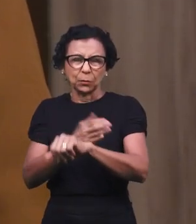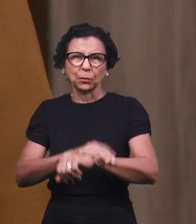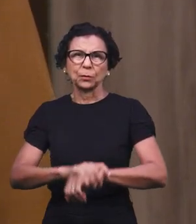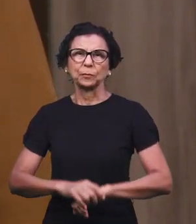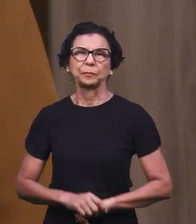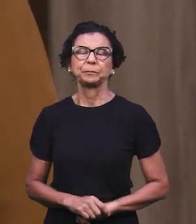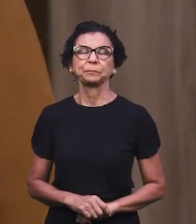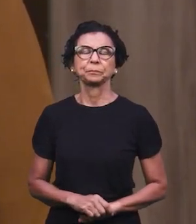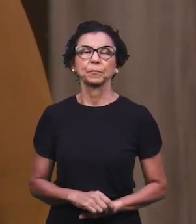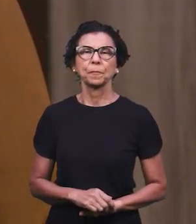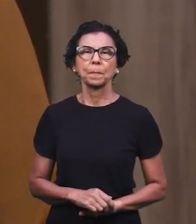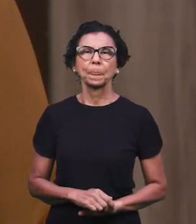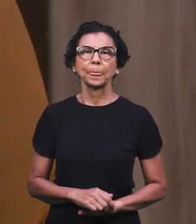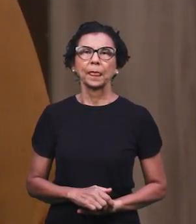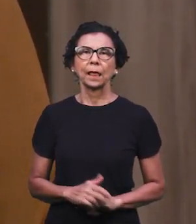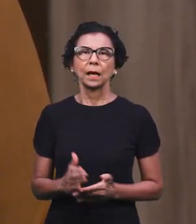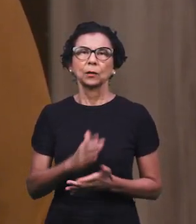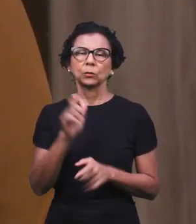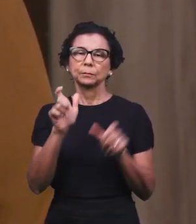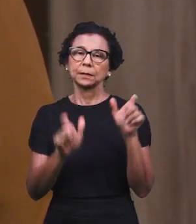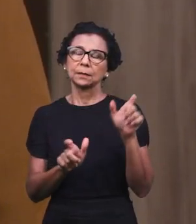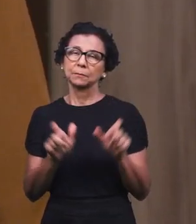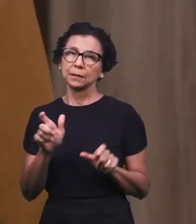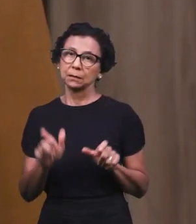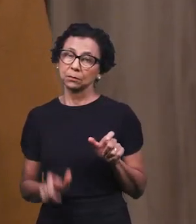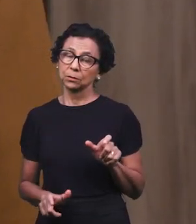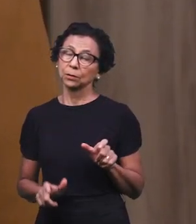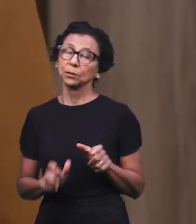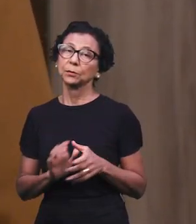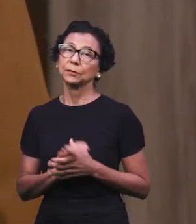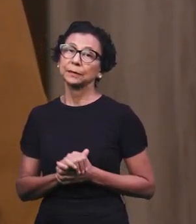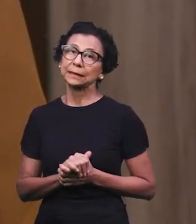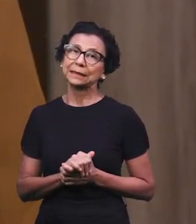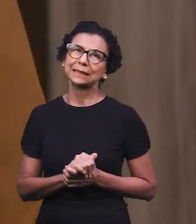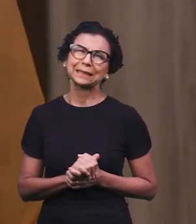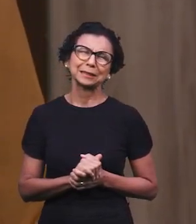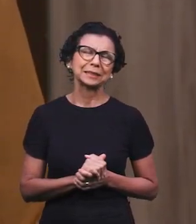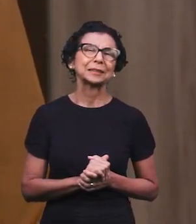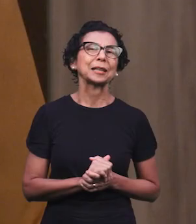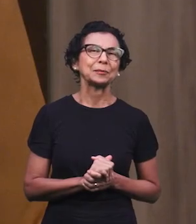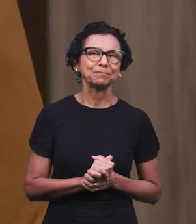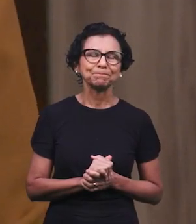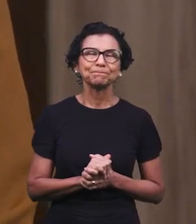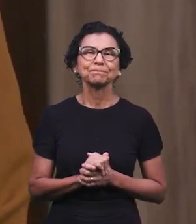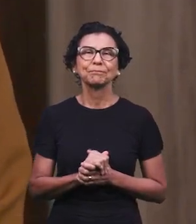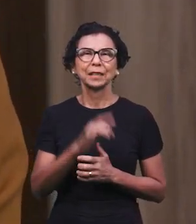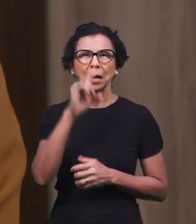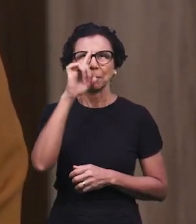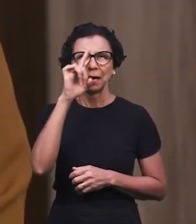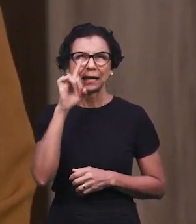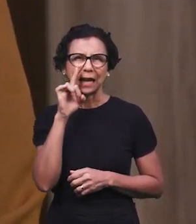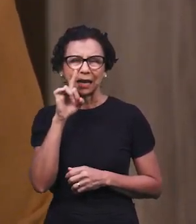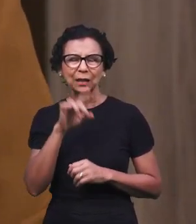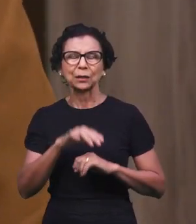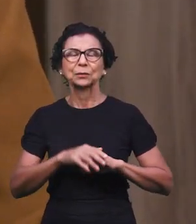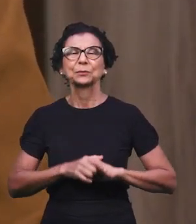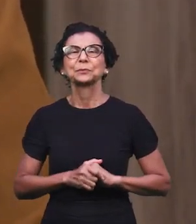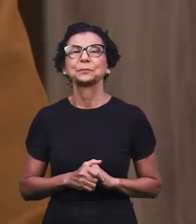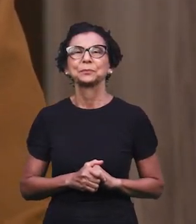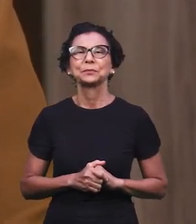têm mais essa tendência de ter tártaro do que outras. Existem pacientes que têm tendência a ter cárie e outros